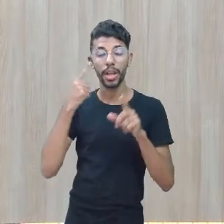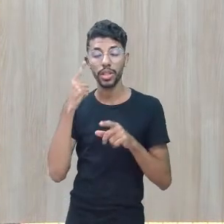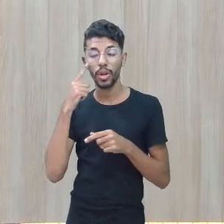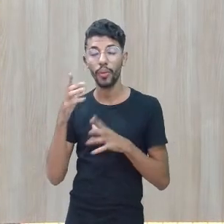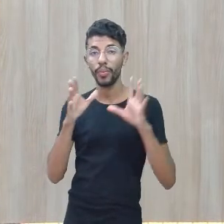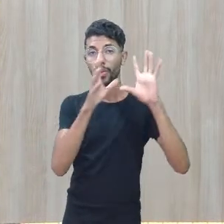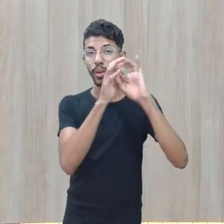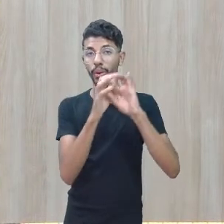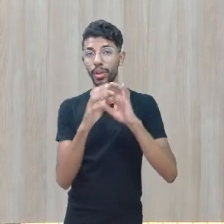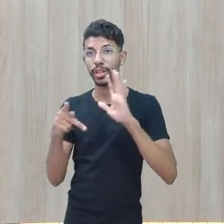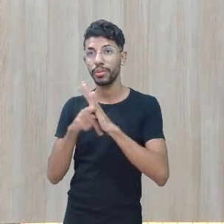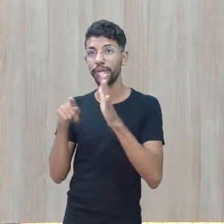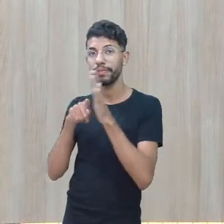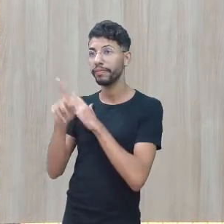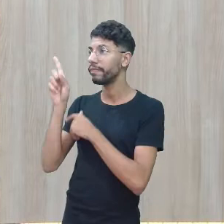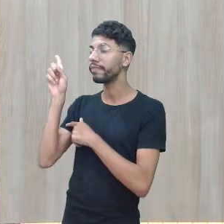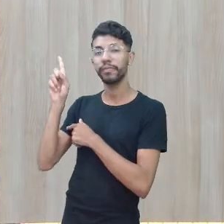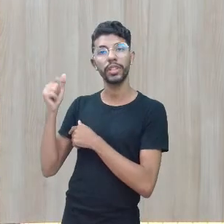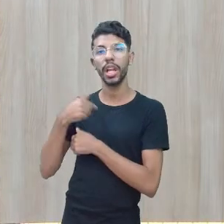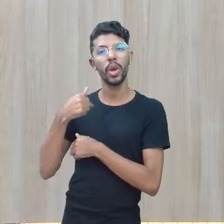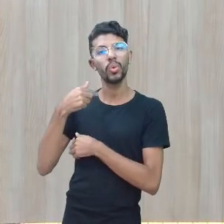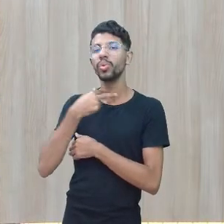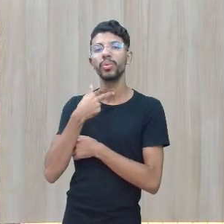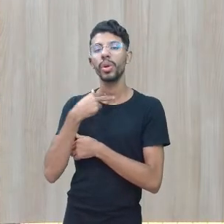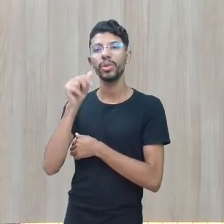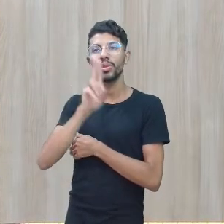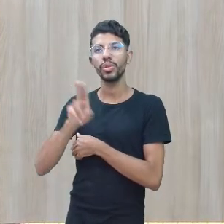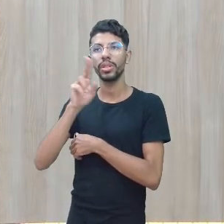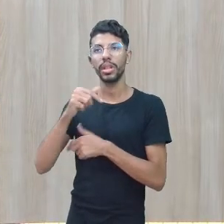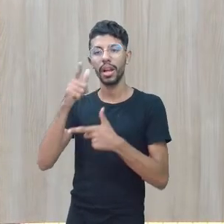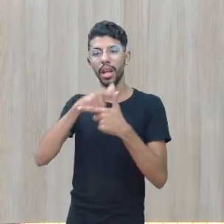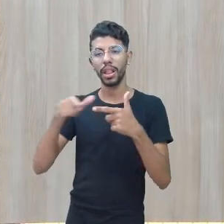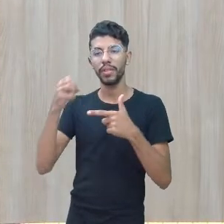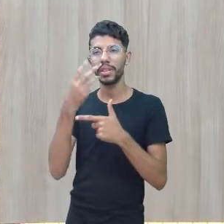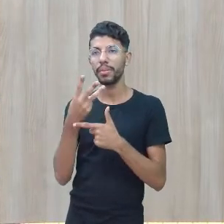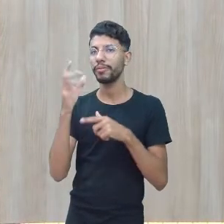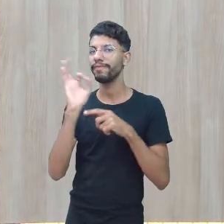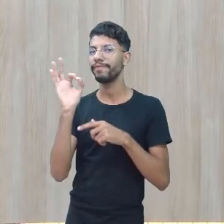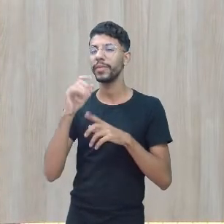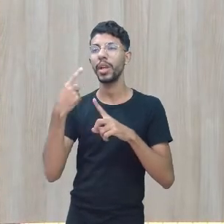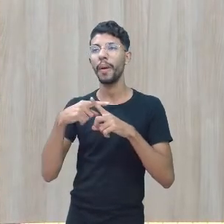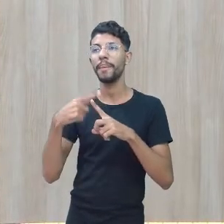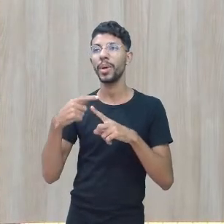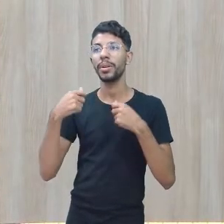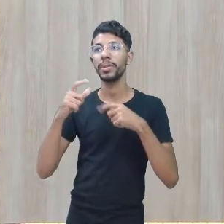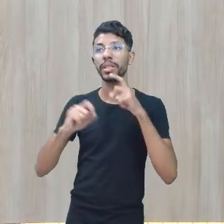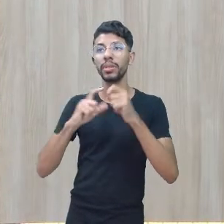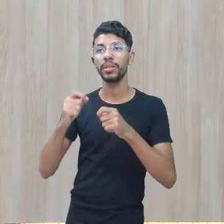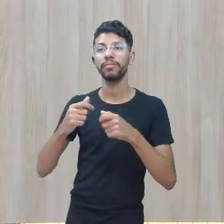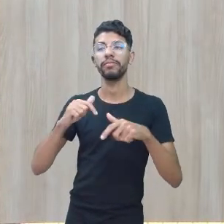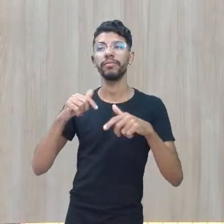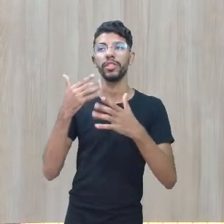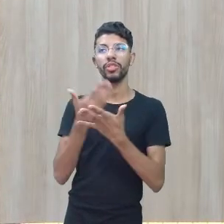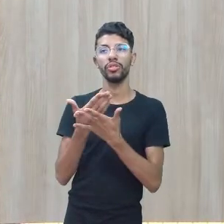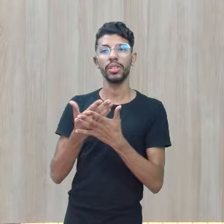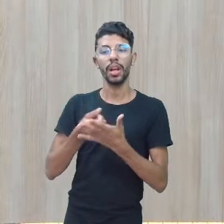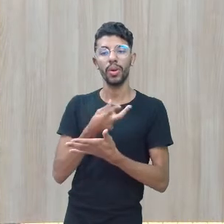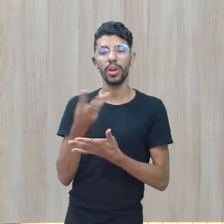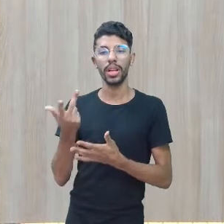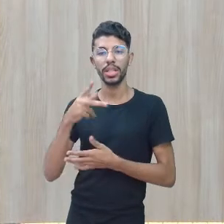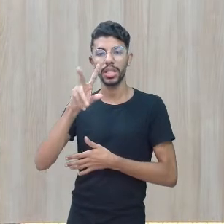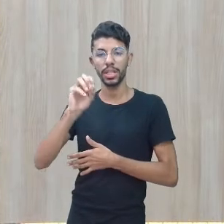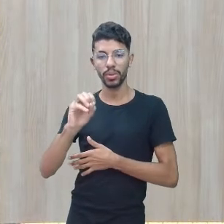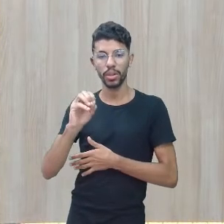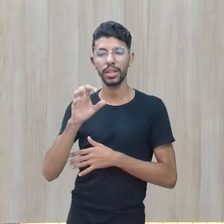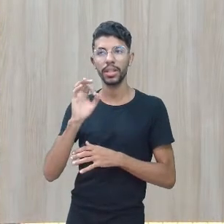questão, eu não ia usar a divisão por 3, além de trabalhar com essa quantidade de 50, porque a gente utilizou essa